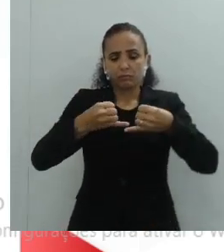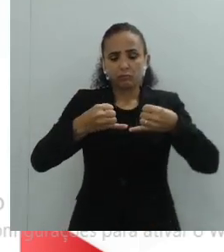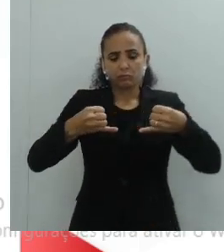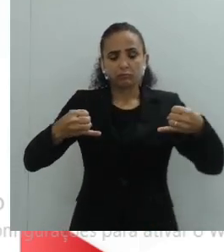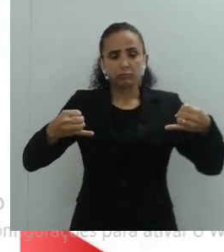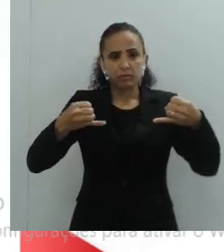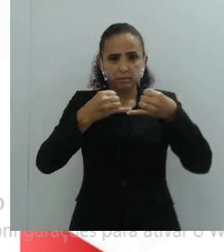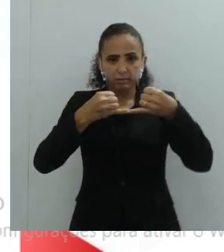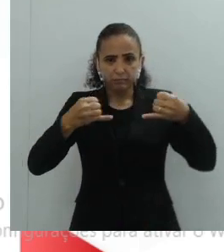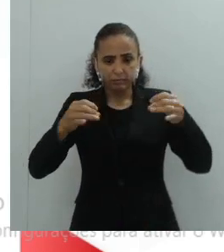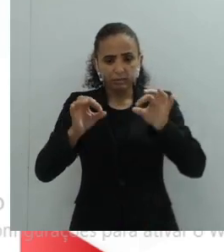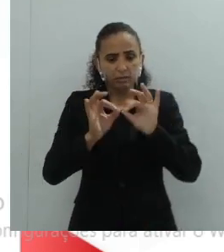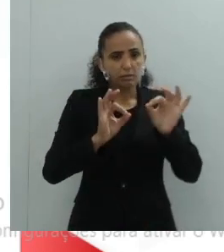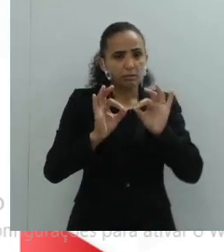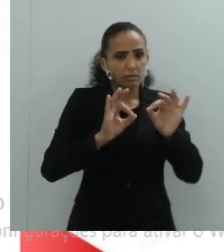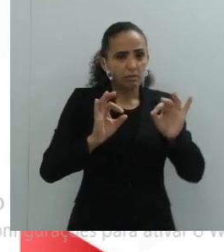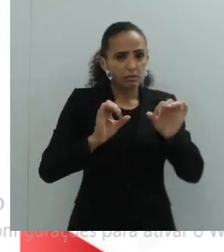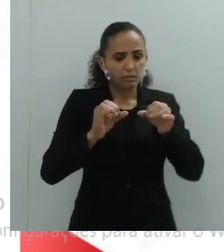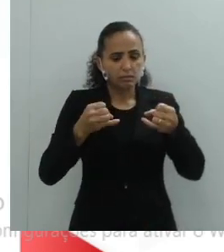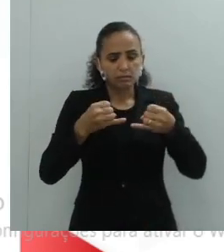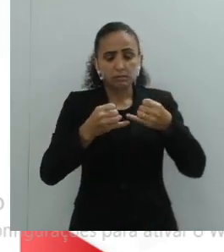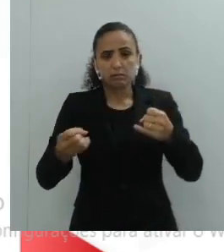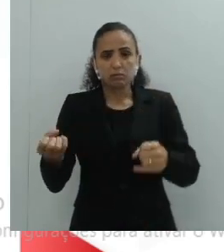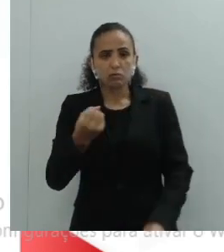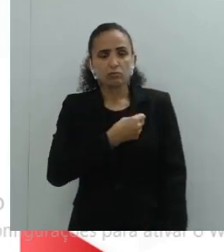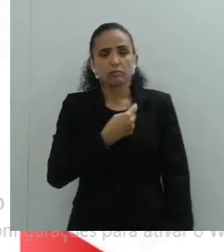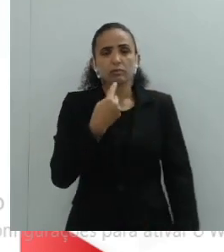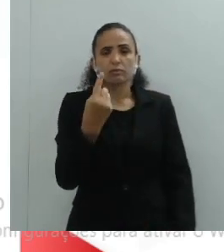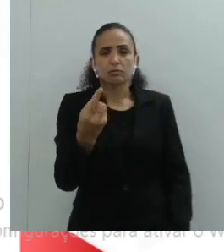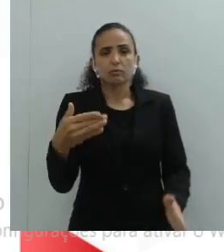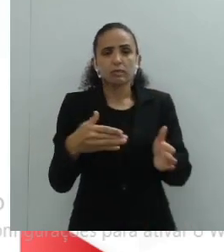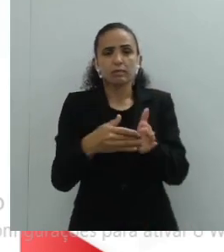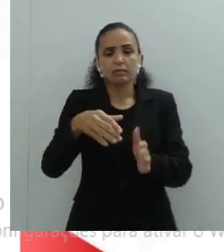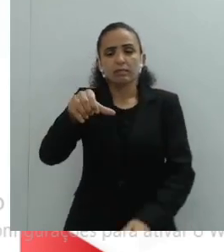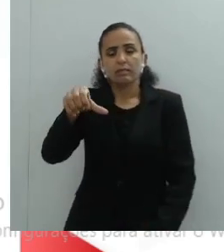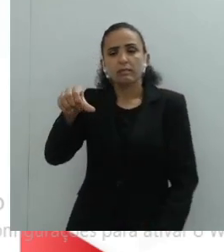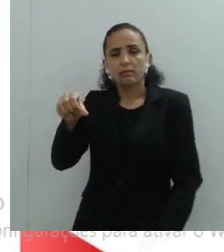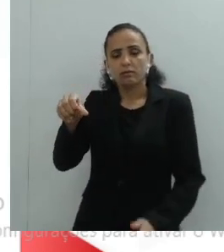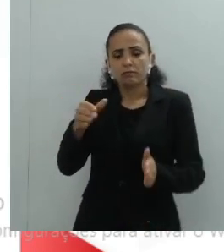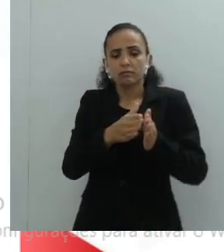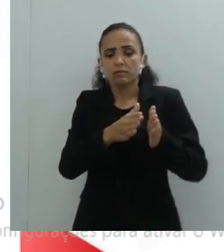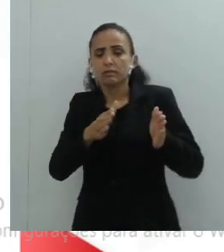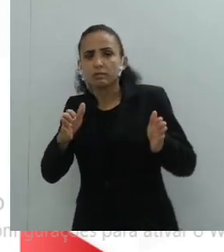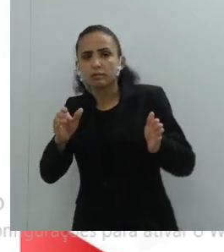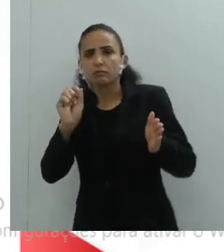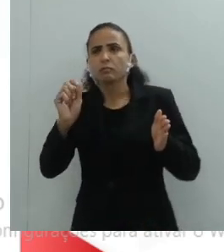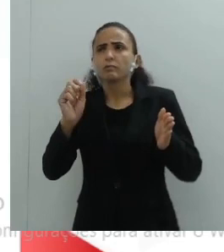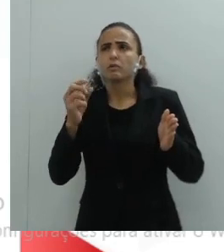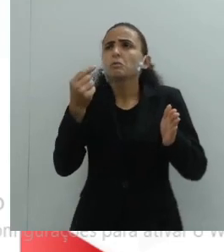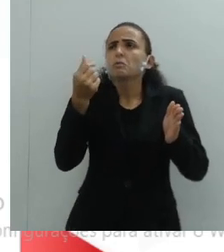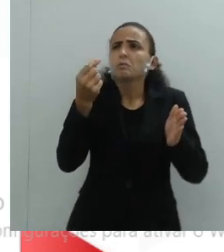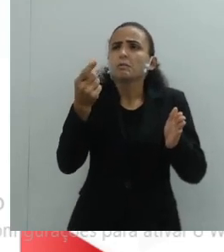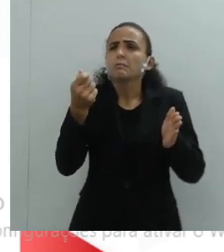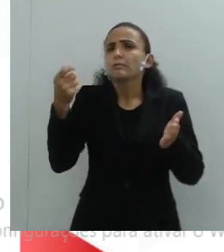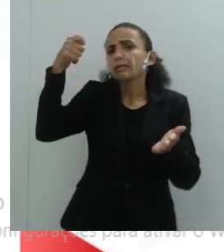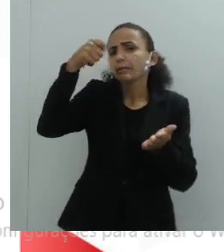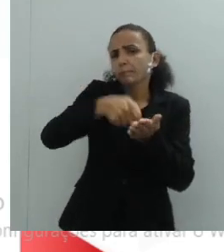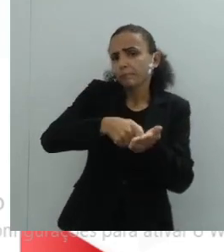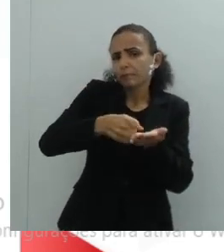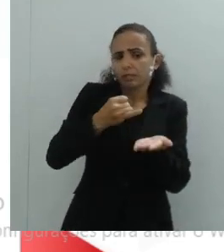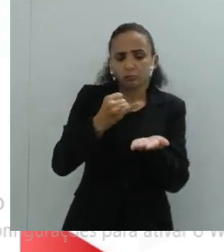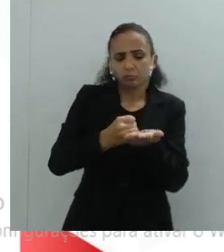fios que ali de 1 até 9 delimitava tanto o valor e quanto você deveria pagar